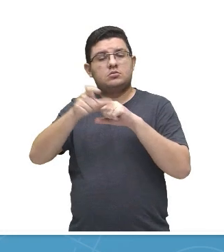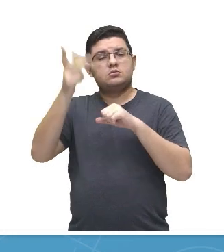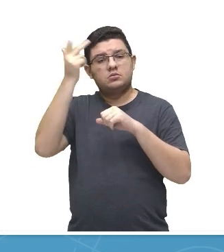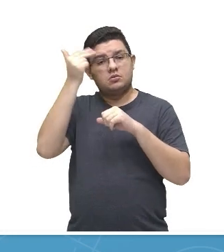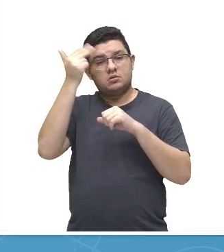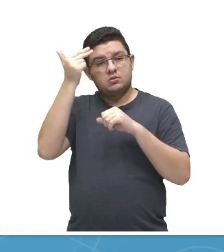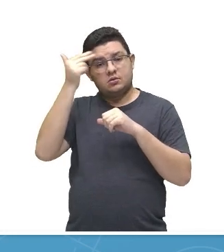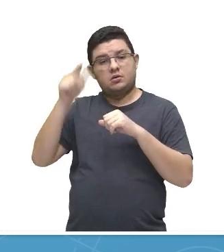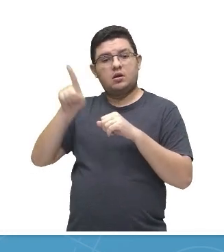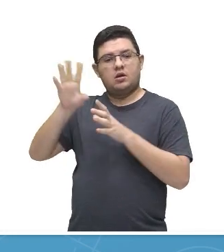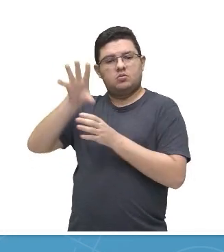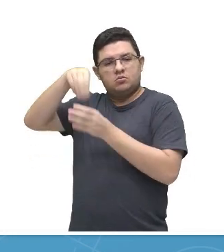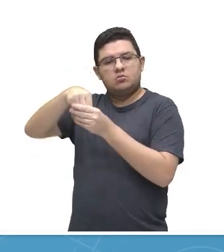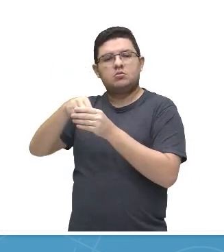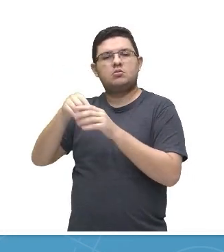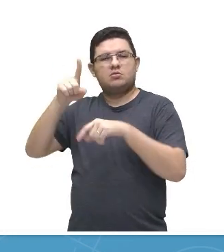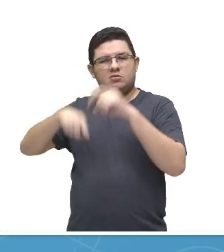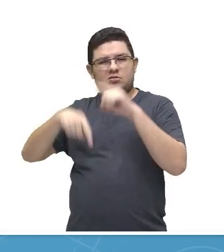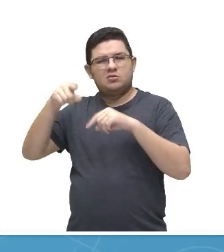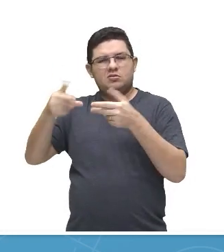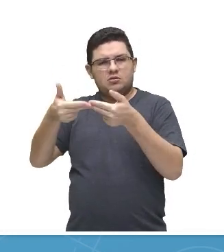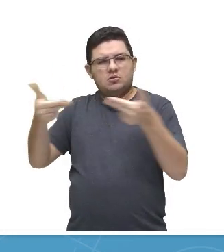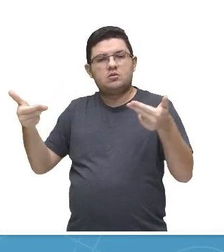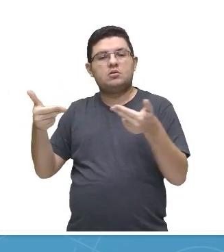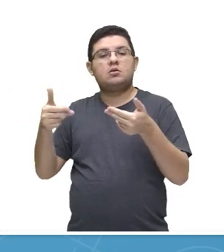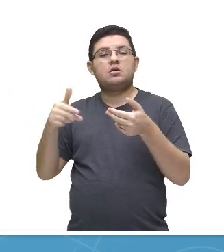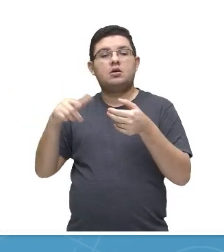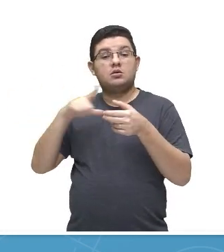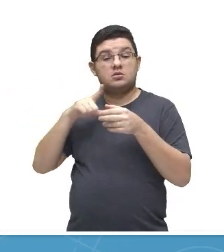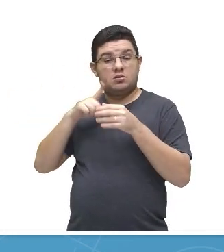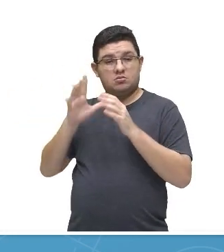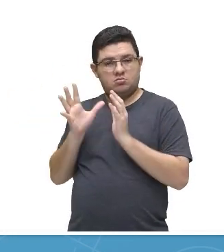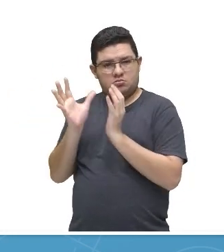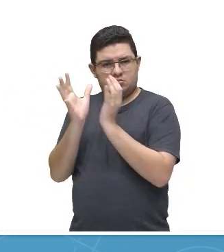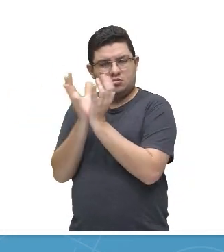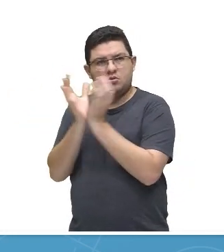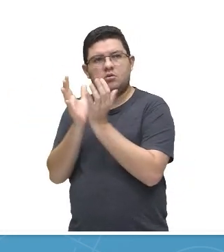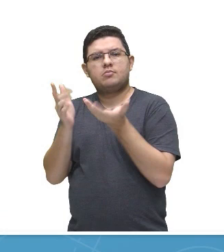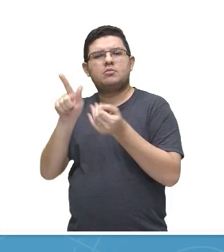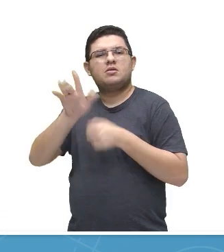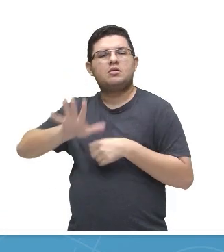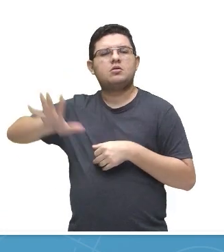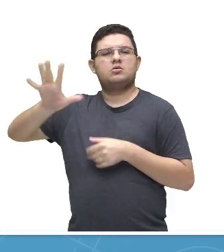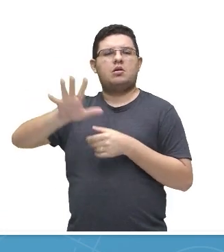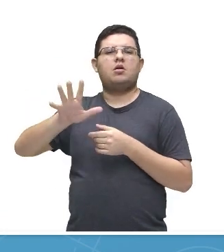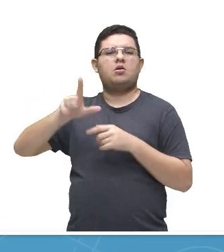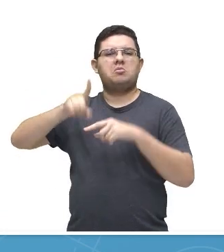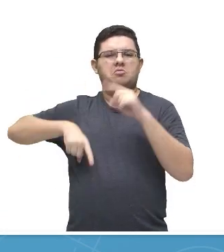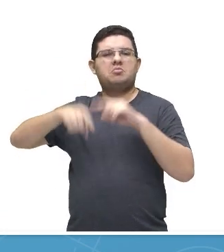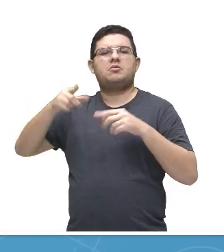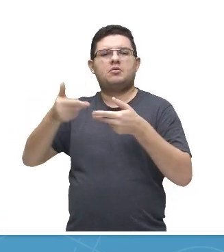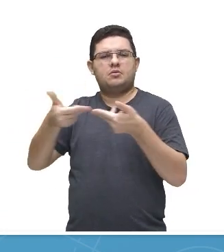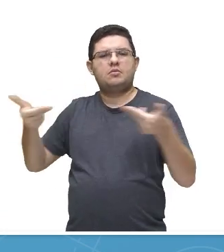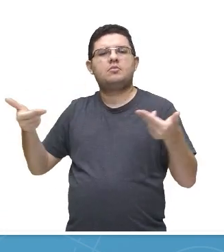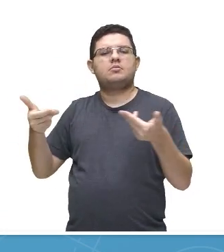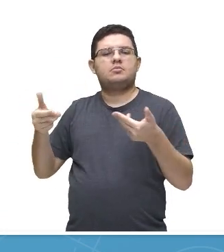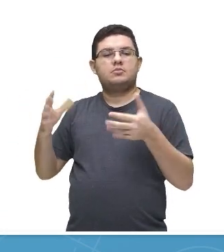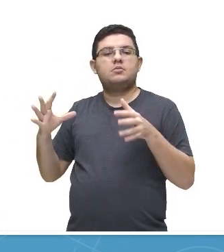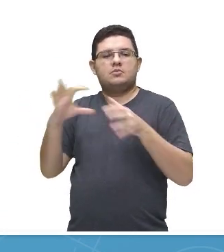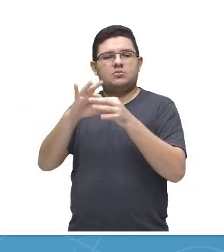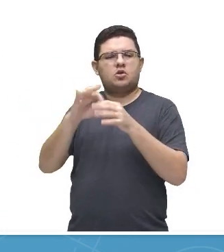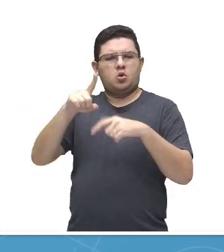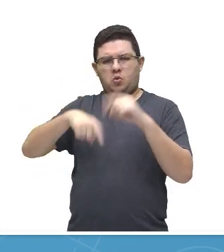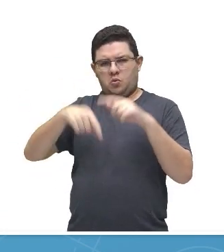categoria, ele participa de uma certa classe. Qual é essa classe? Essa classe, de modo genérico, eu posso incluir aqui no mundo dos objetos, mas